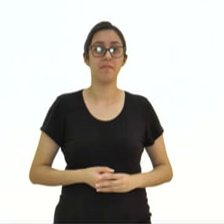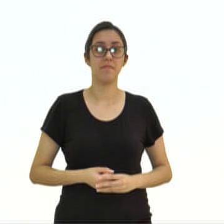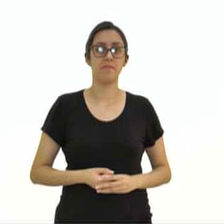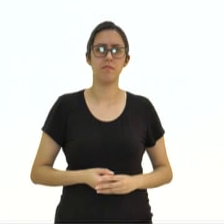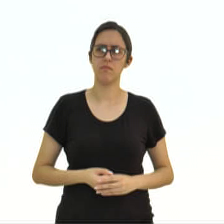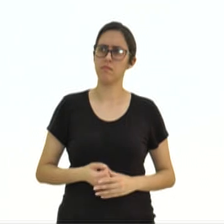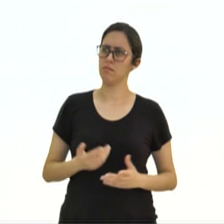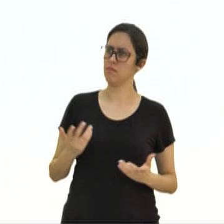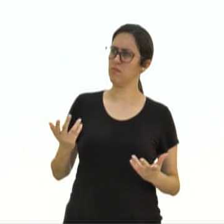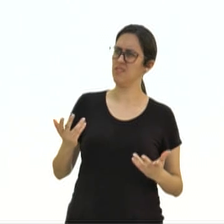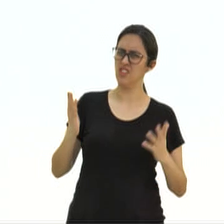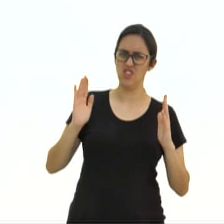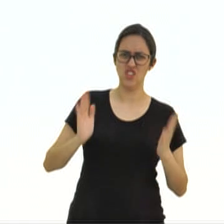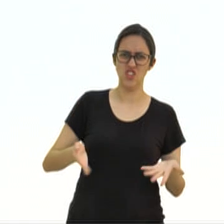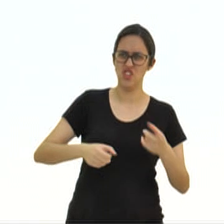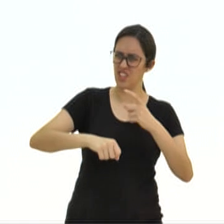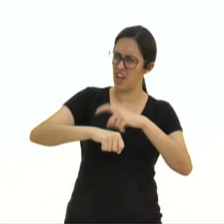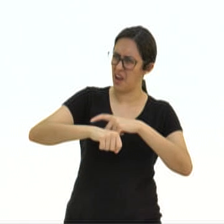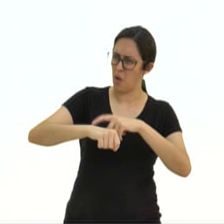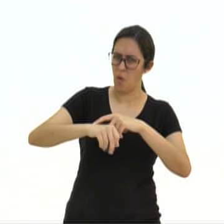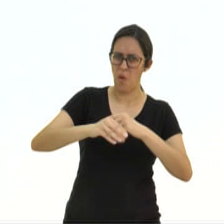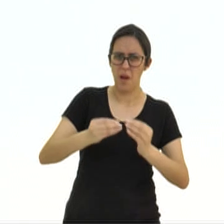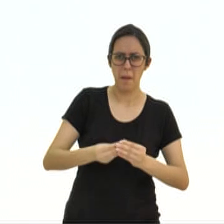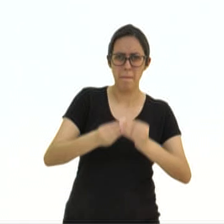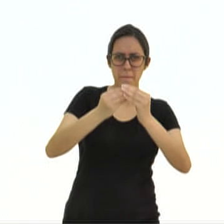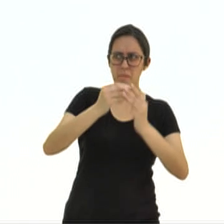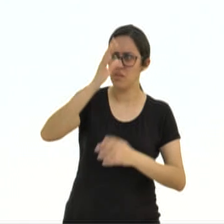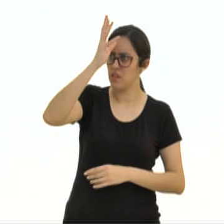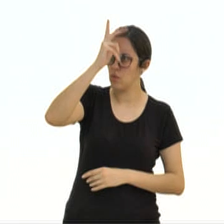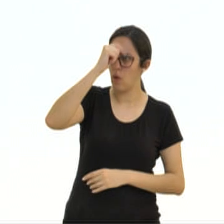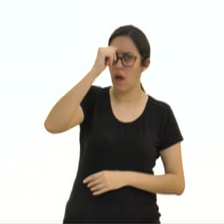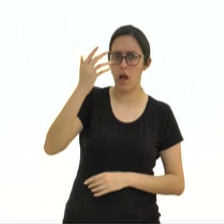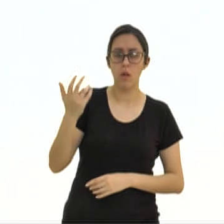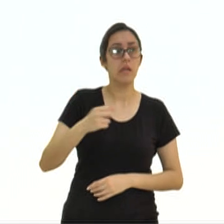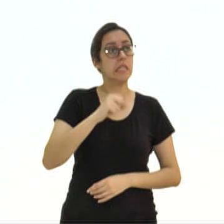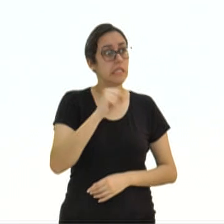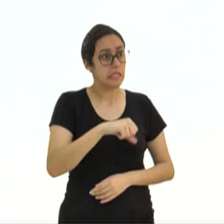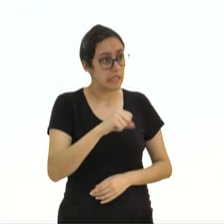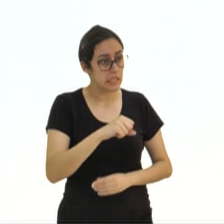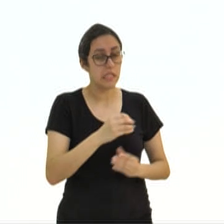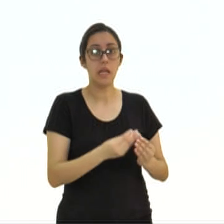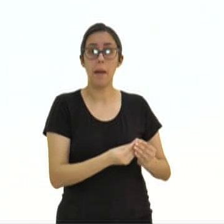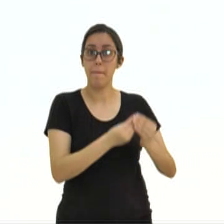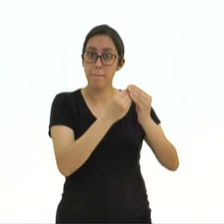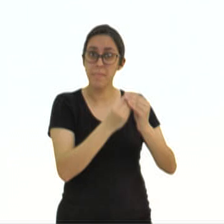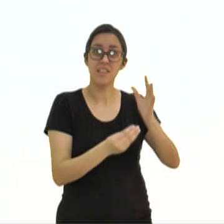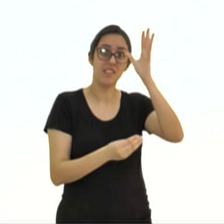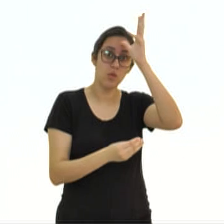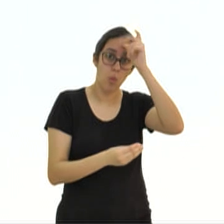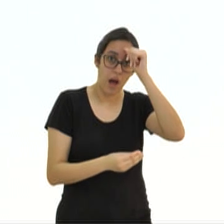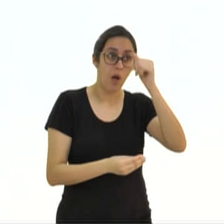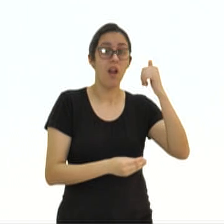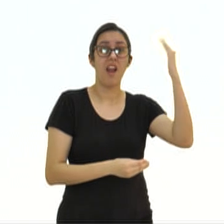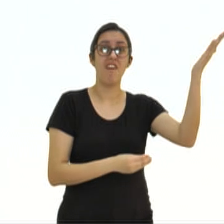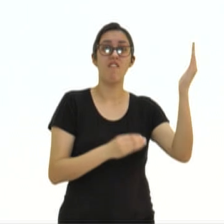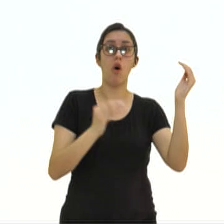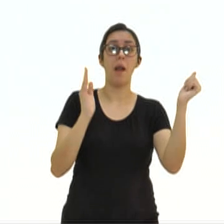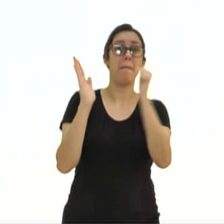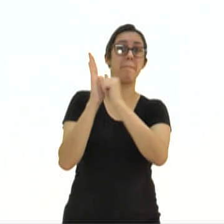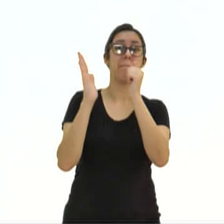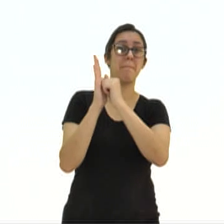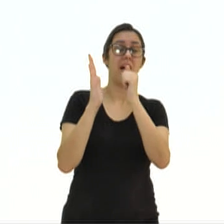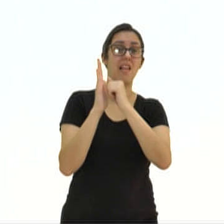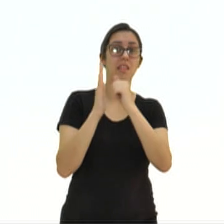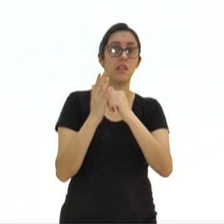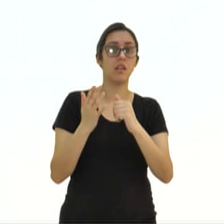serão horas? Perguntei. Naturalmente. Missa do galo, repetiram de fora batendo. Vá, vá, não